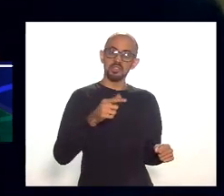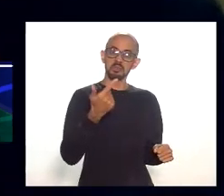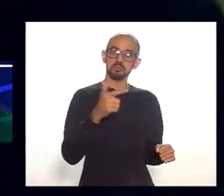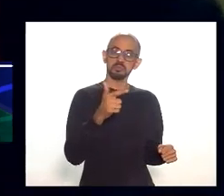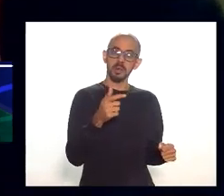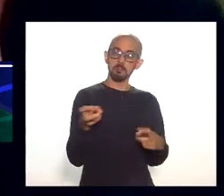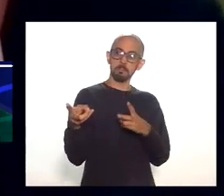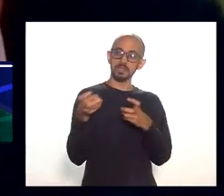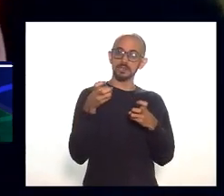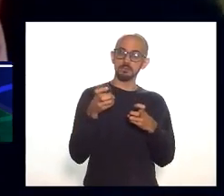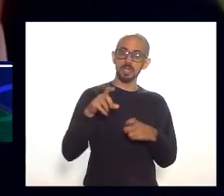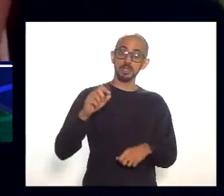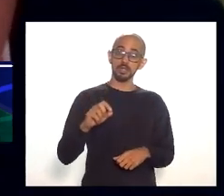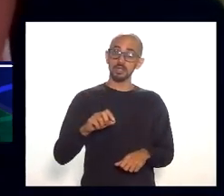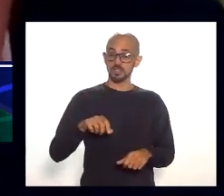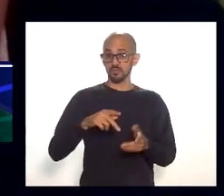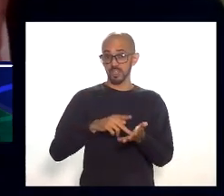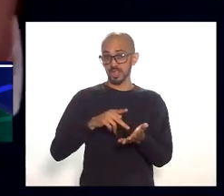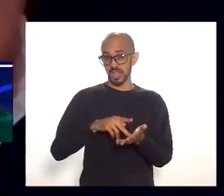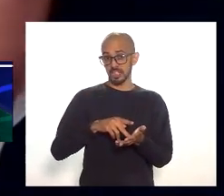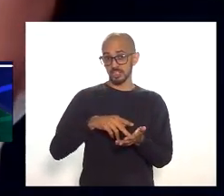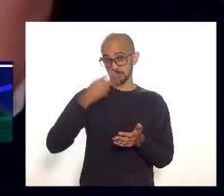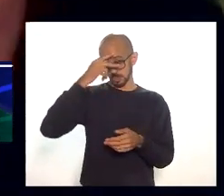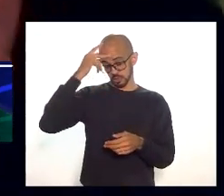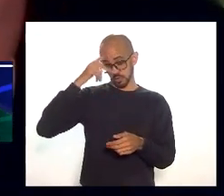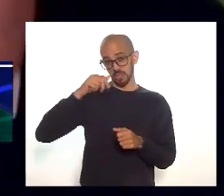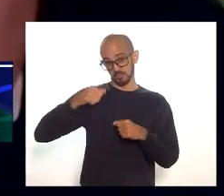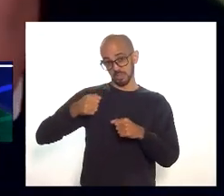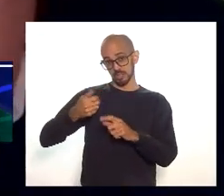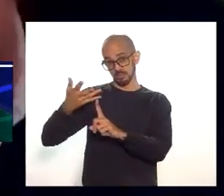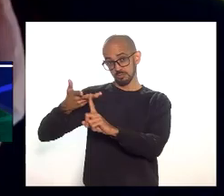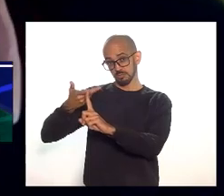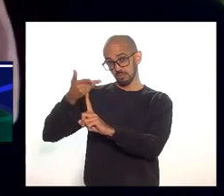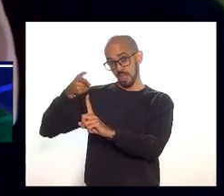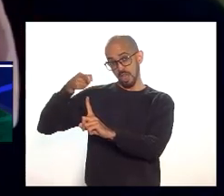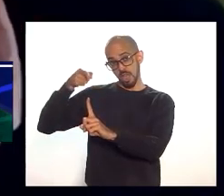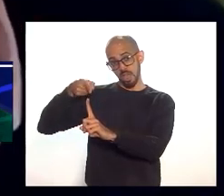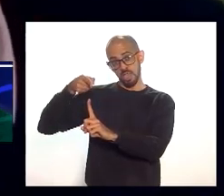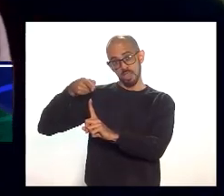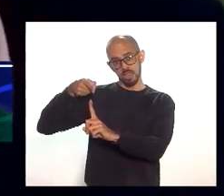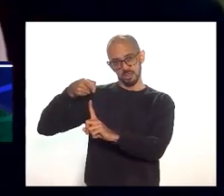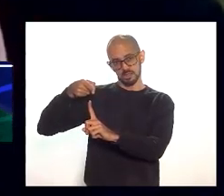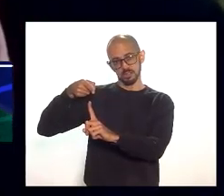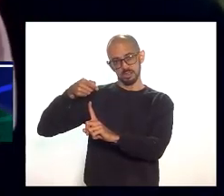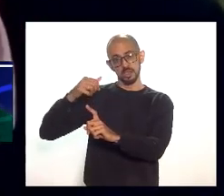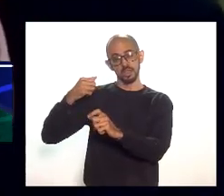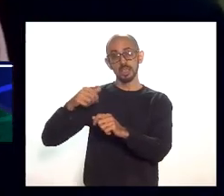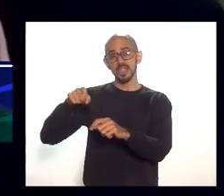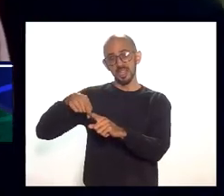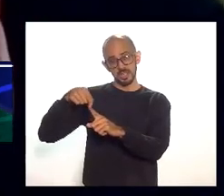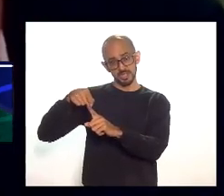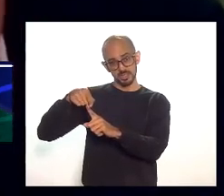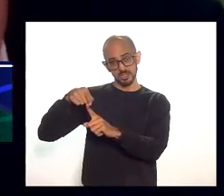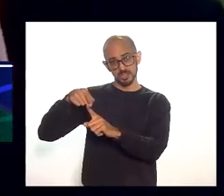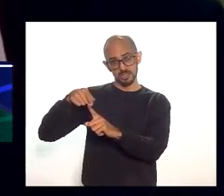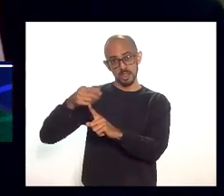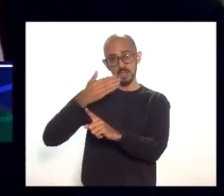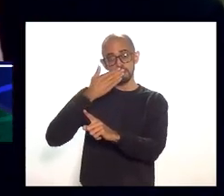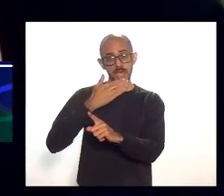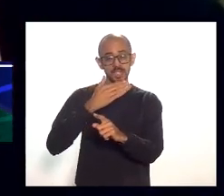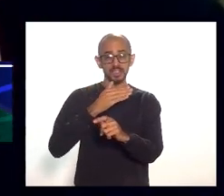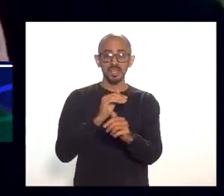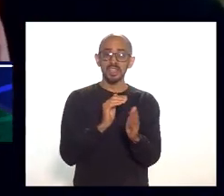verdadeiros heróis e que precisam da nossa solidariedade. E eles pedem, imploram, né, em